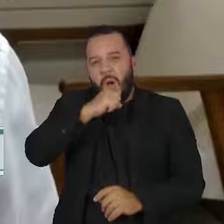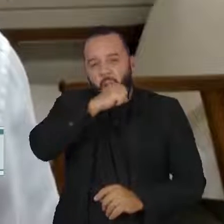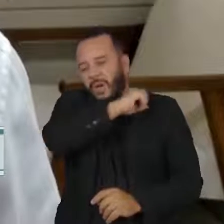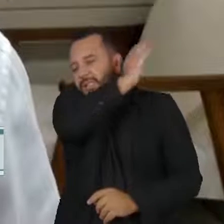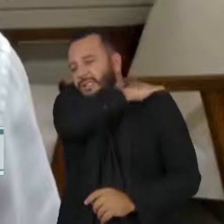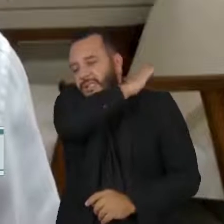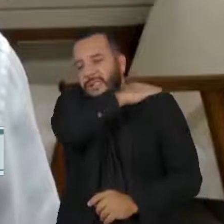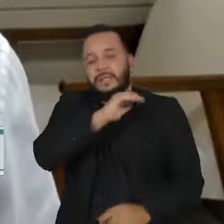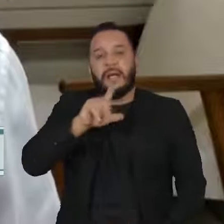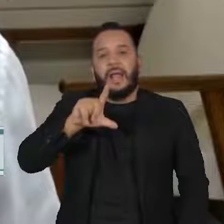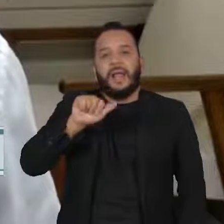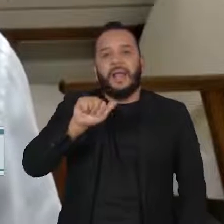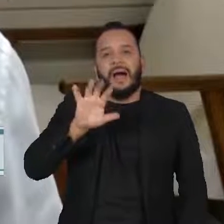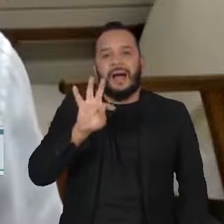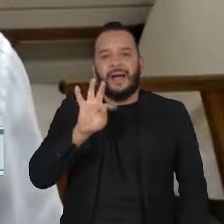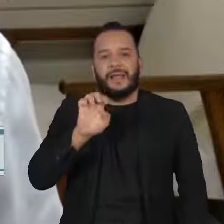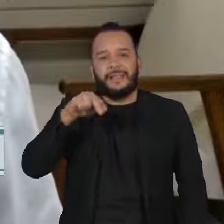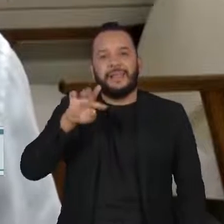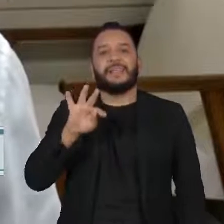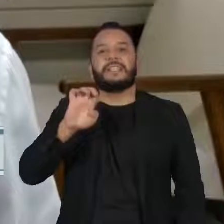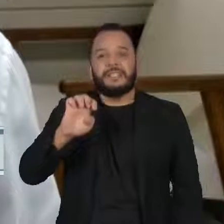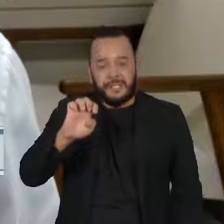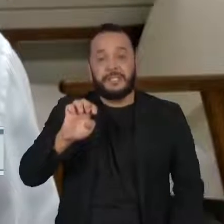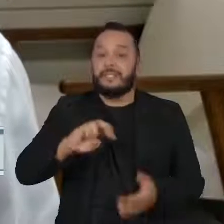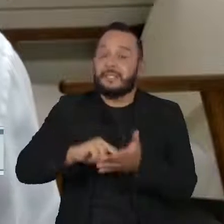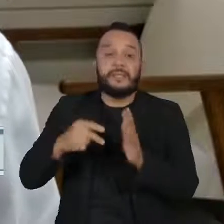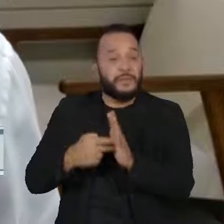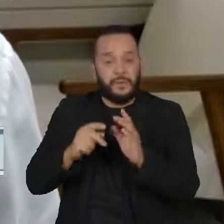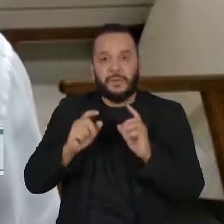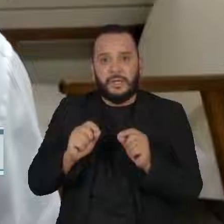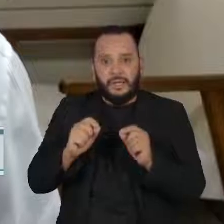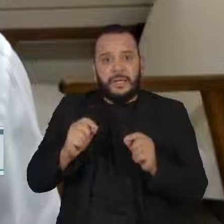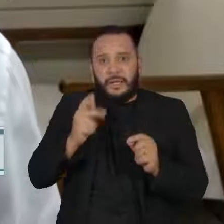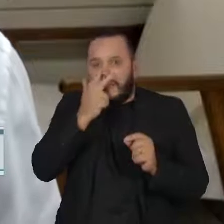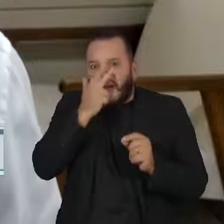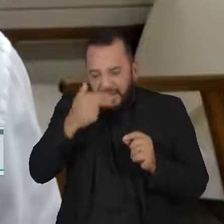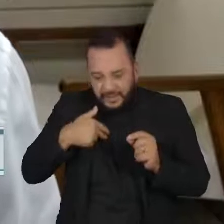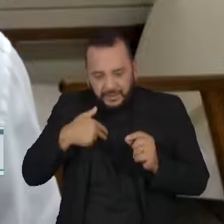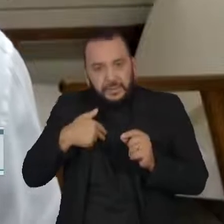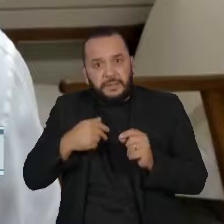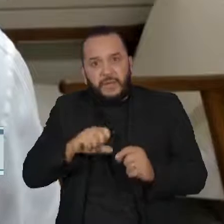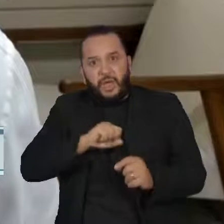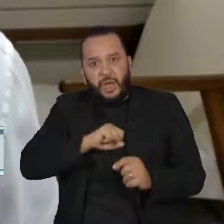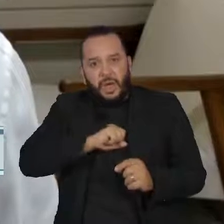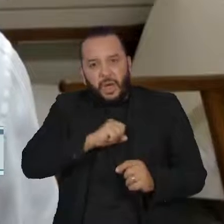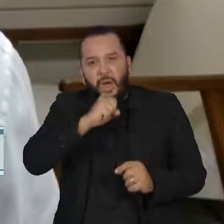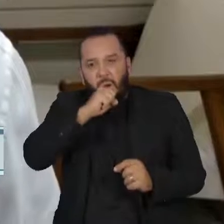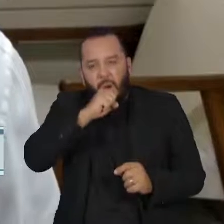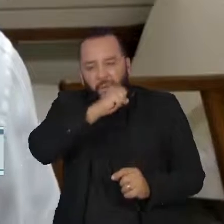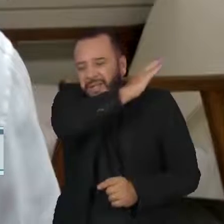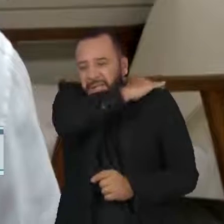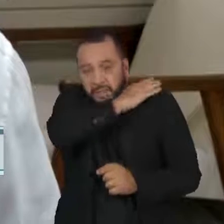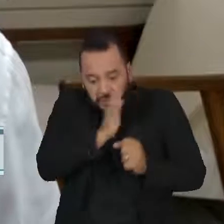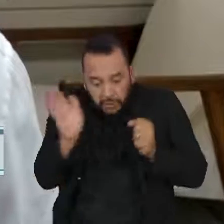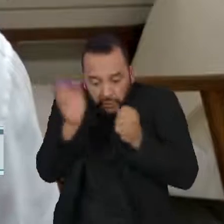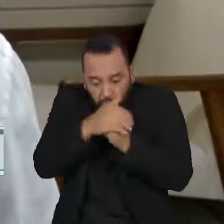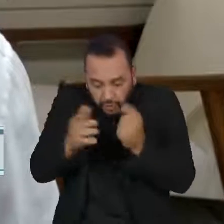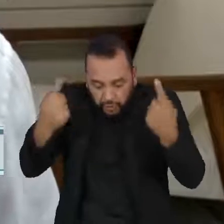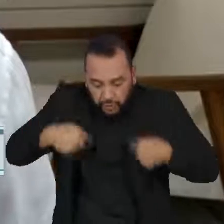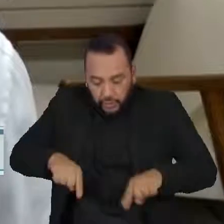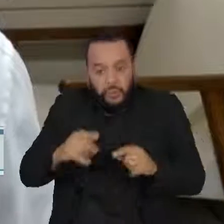que é como a tuberculose pode permanecer sem sintoma por muito tempo. alguns grupos podem